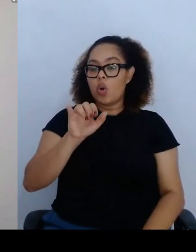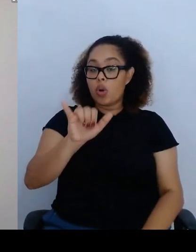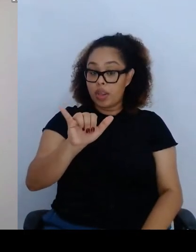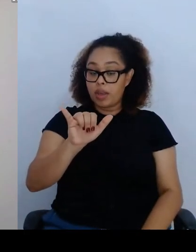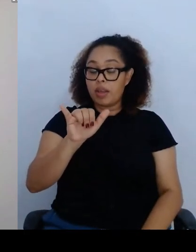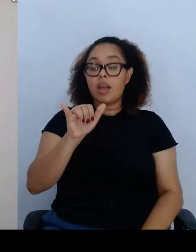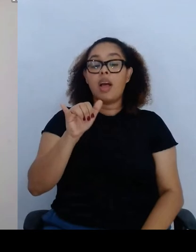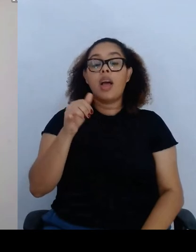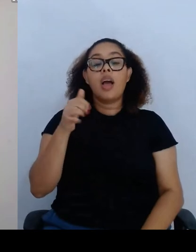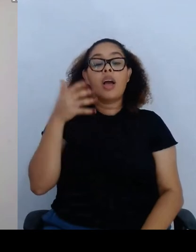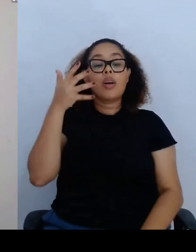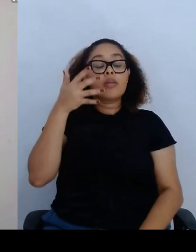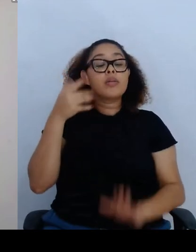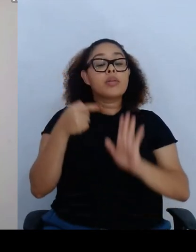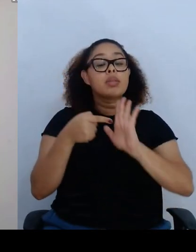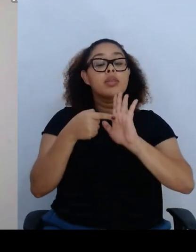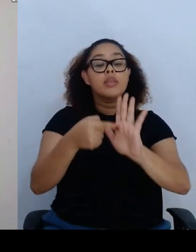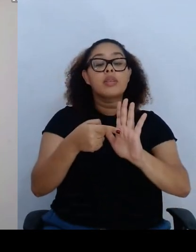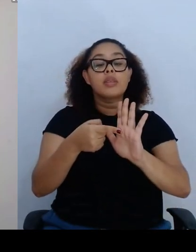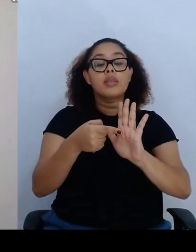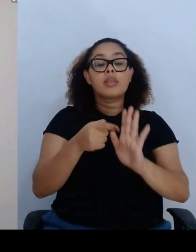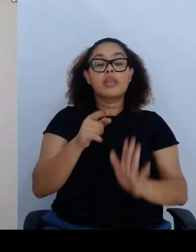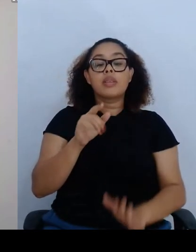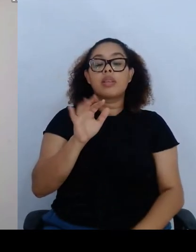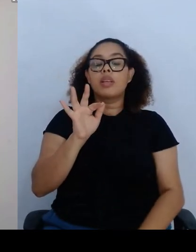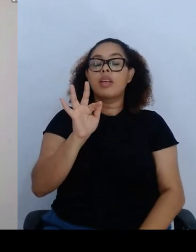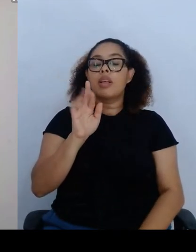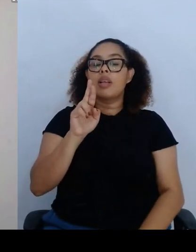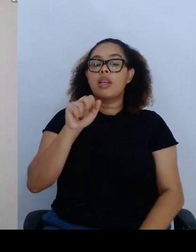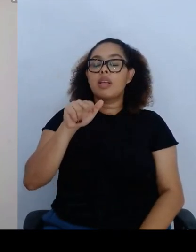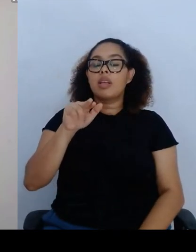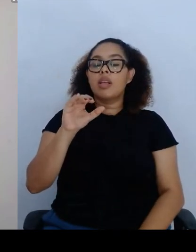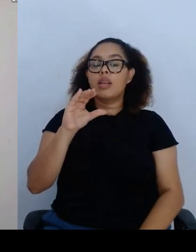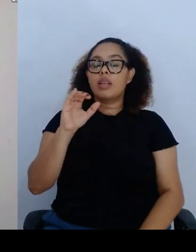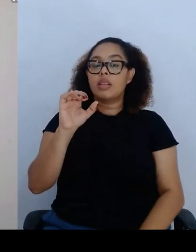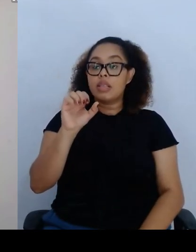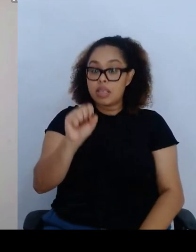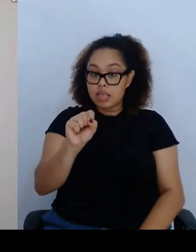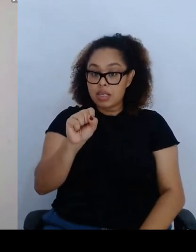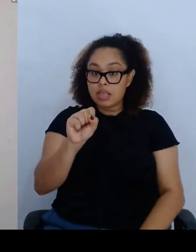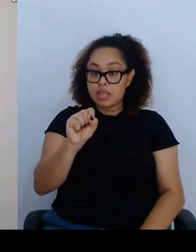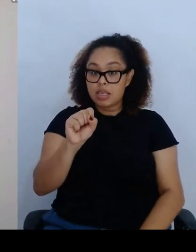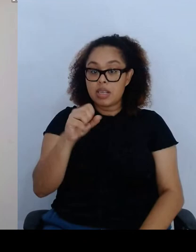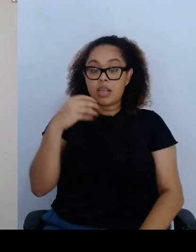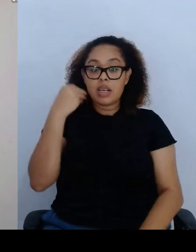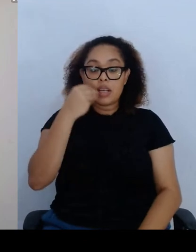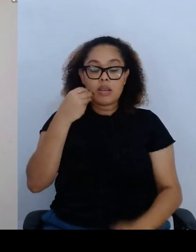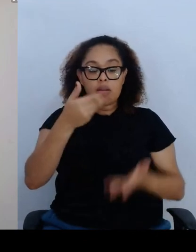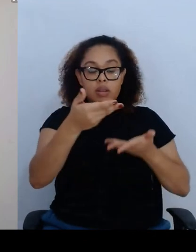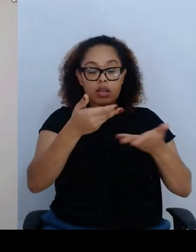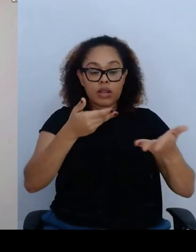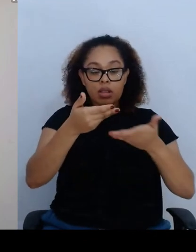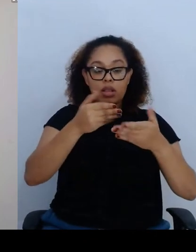Francis Bacon e a experiência Clear além da grã-bretanha na década de 1950